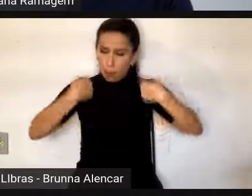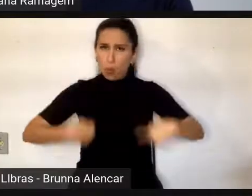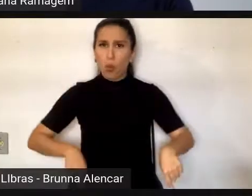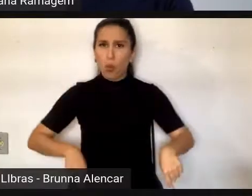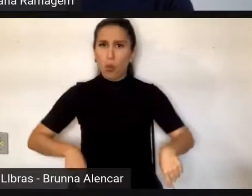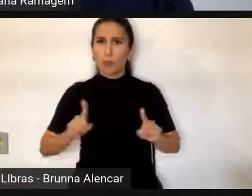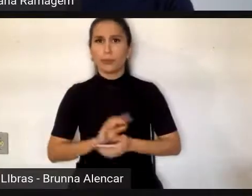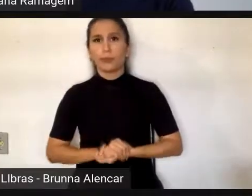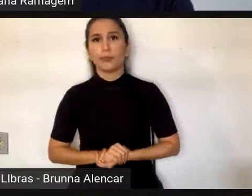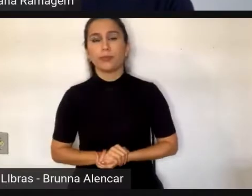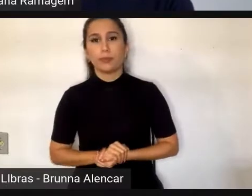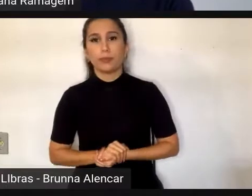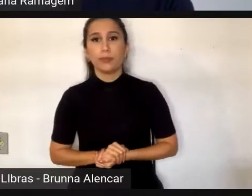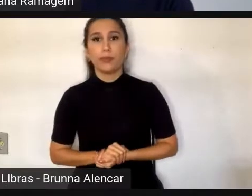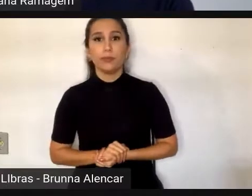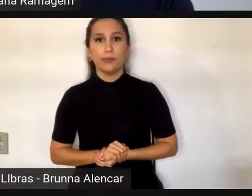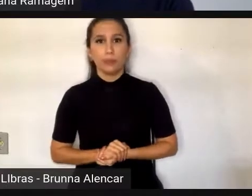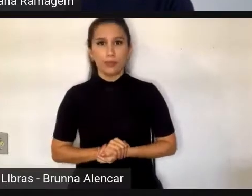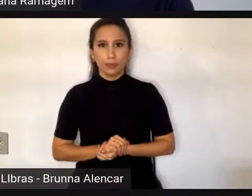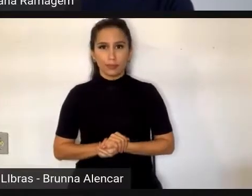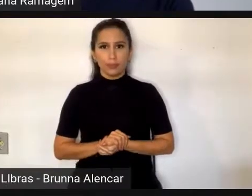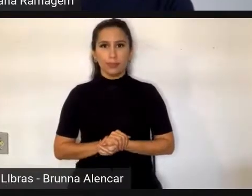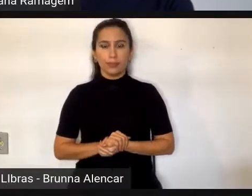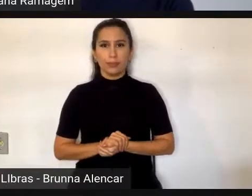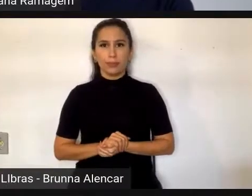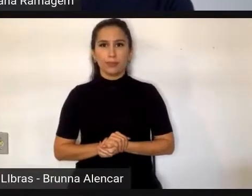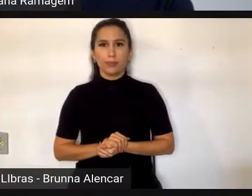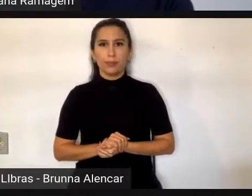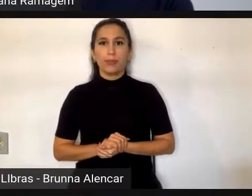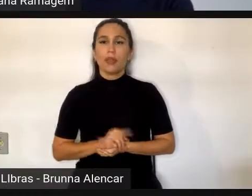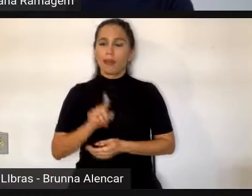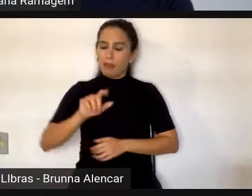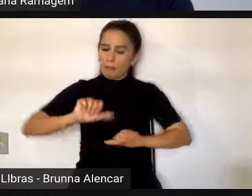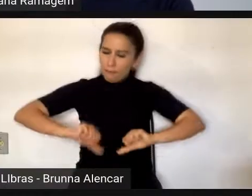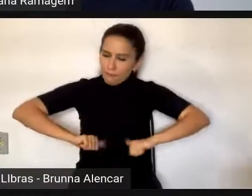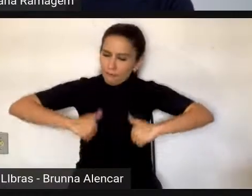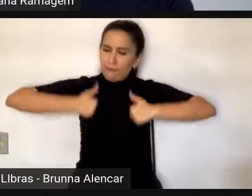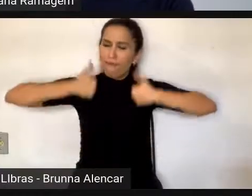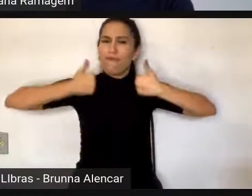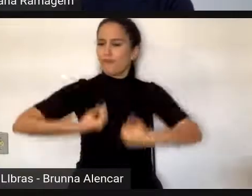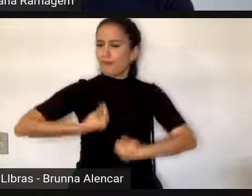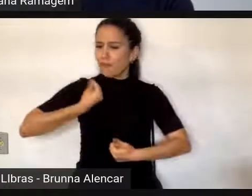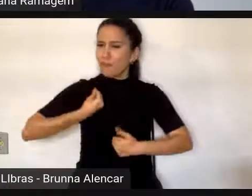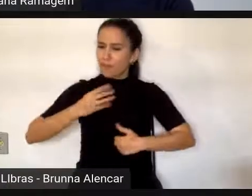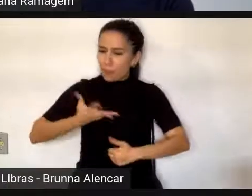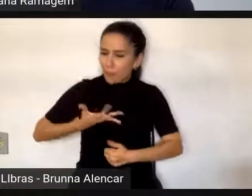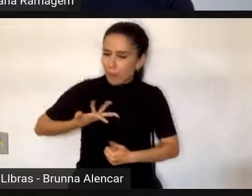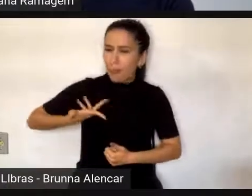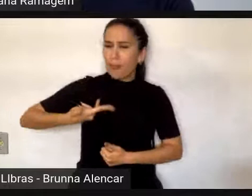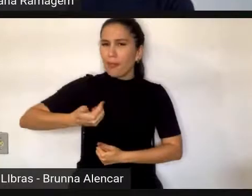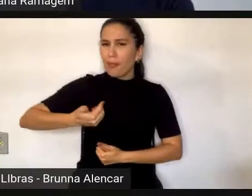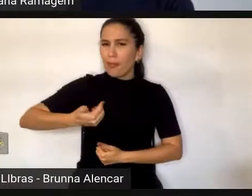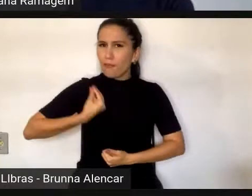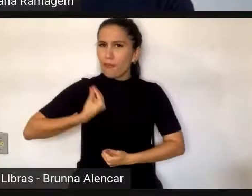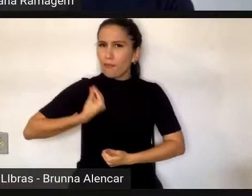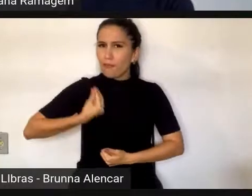e, consequentemente, viver melhor consigo mesmo e adquirir